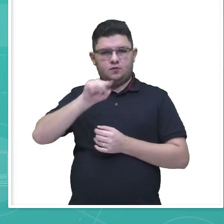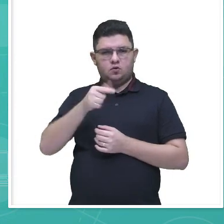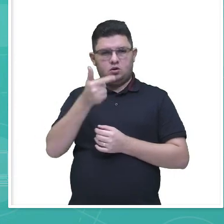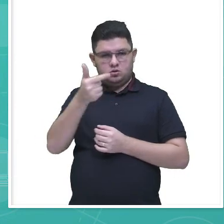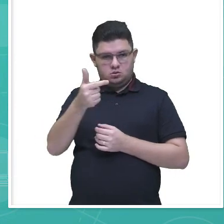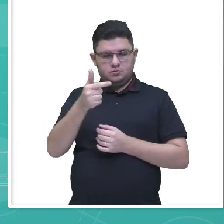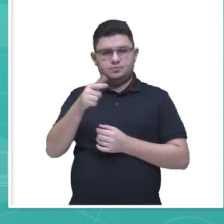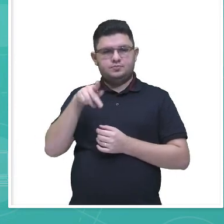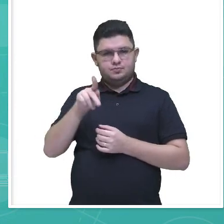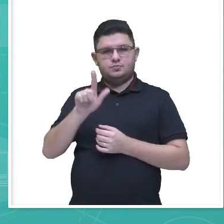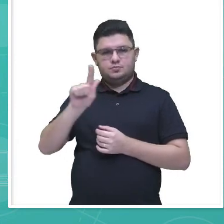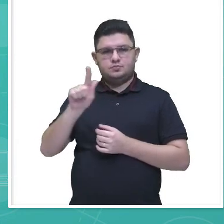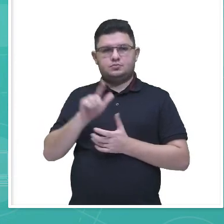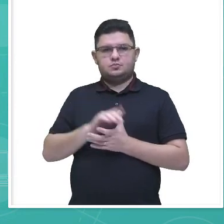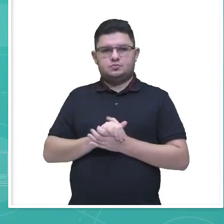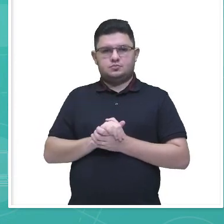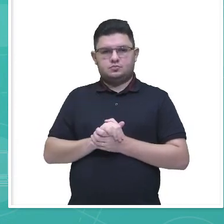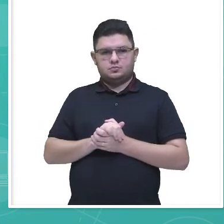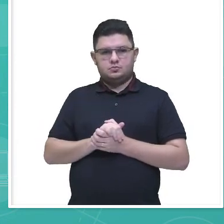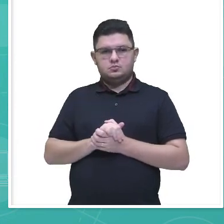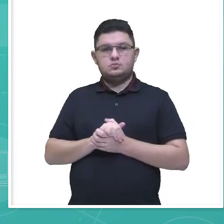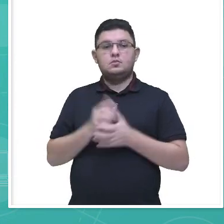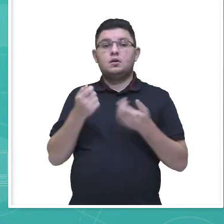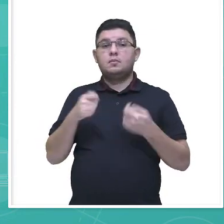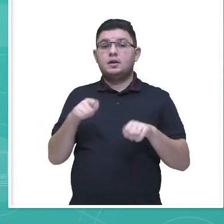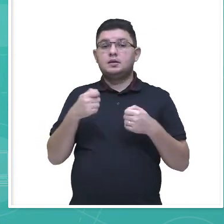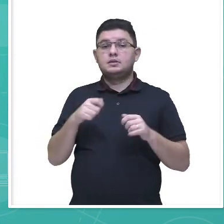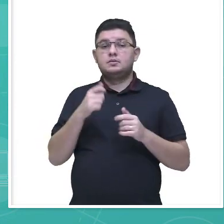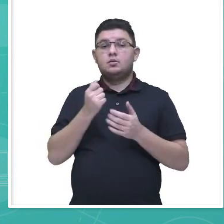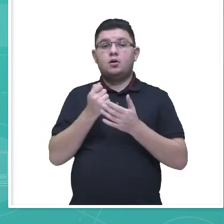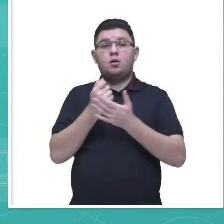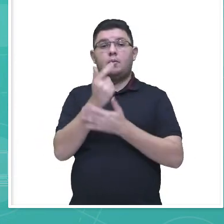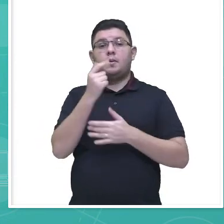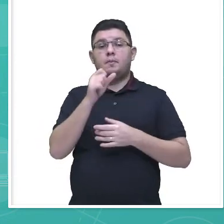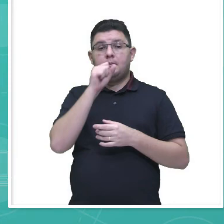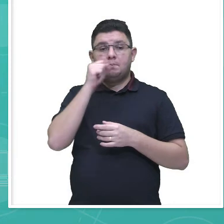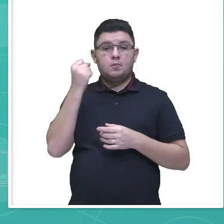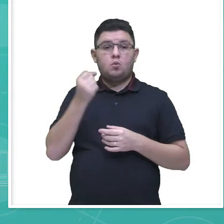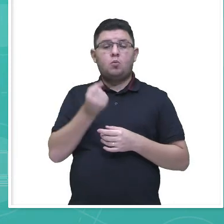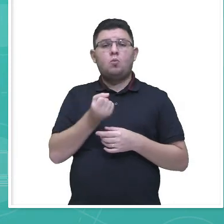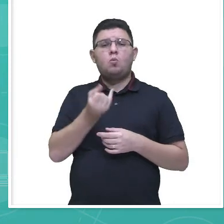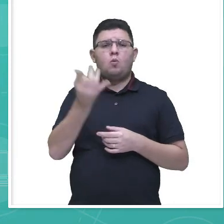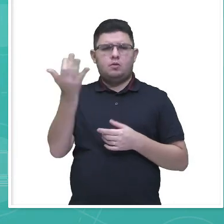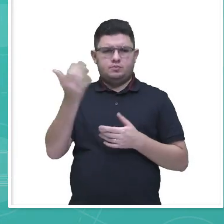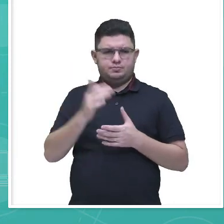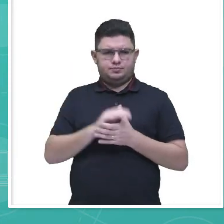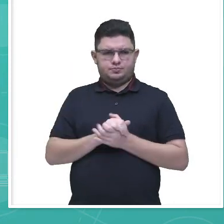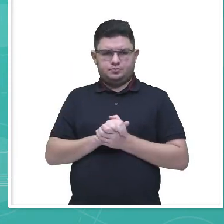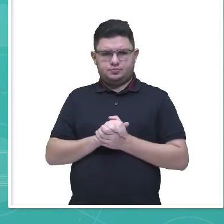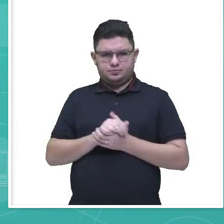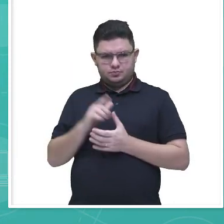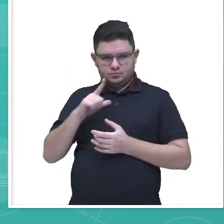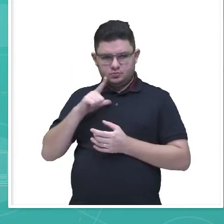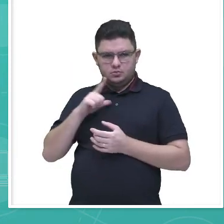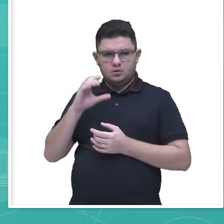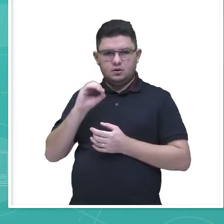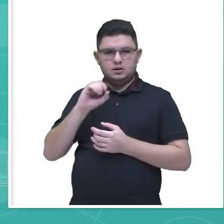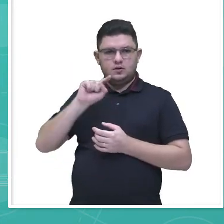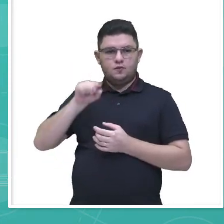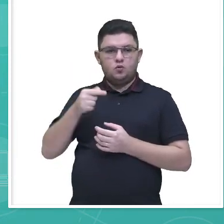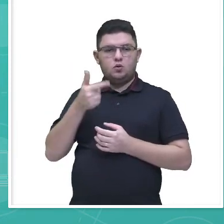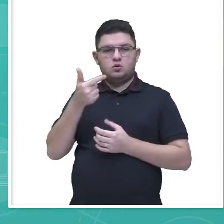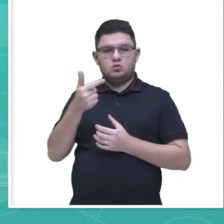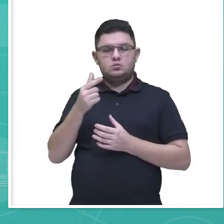que é 200 gramas, quantos pães ele precisa para chegar em 1 quilo? Agora sim. Então, olha lá. 0,2 é igual a